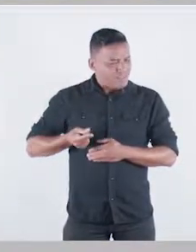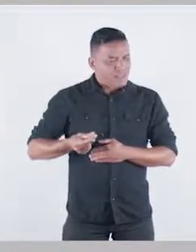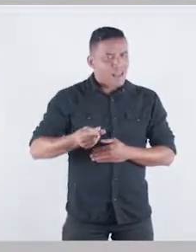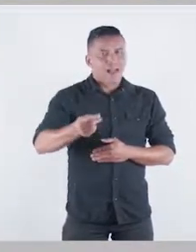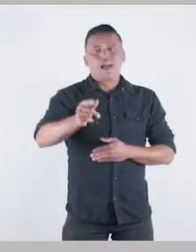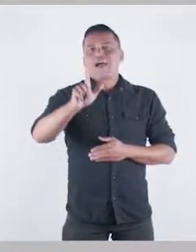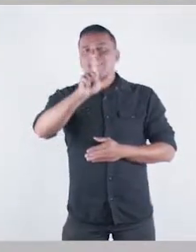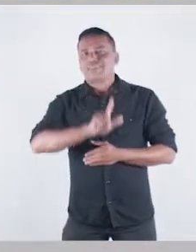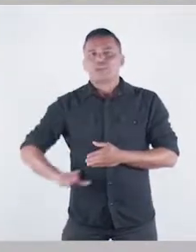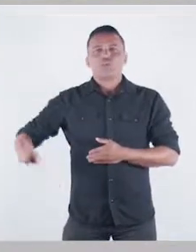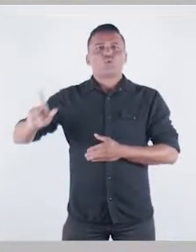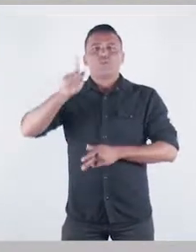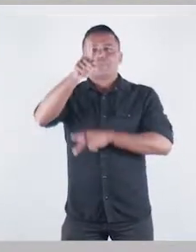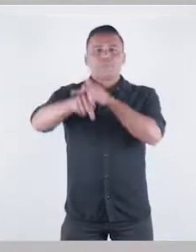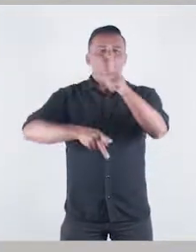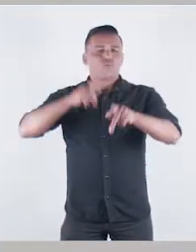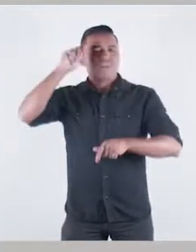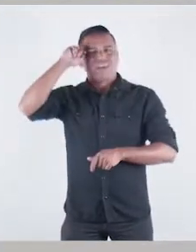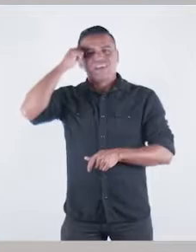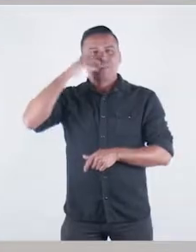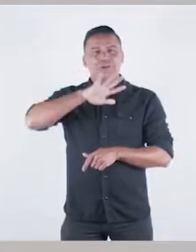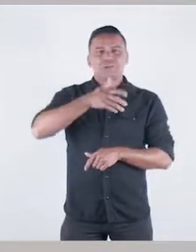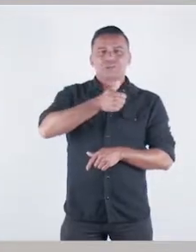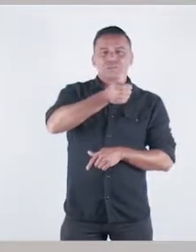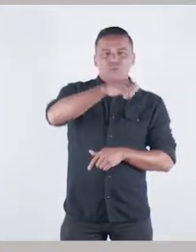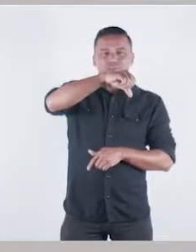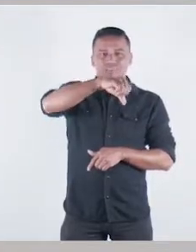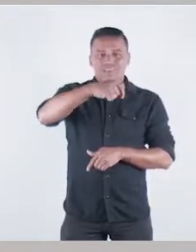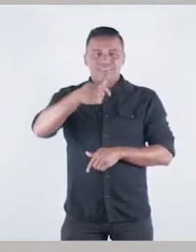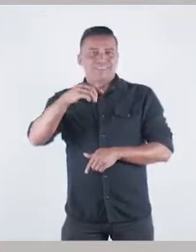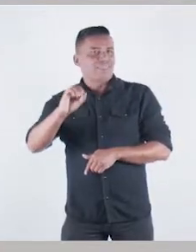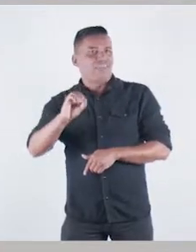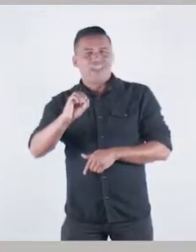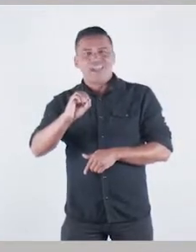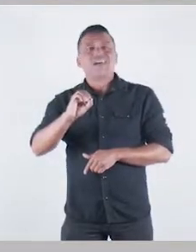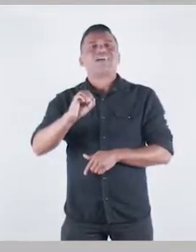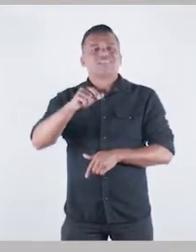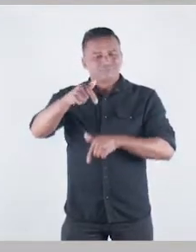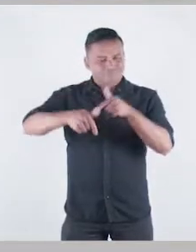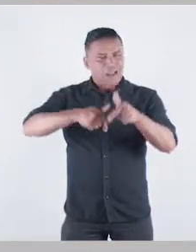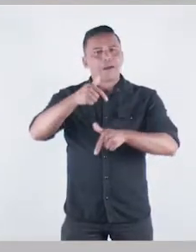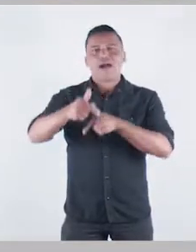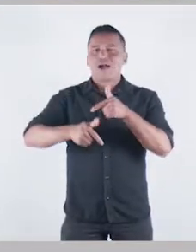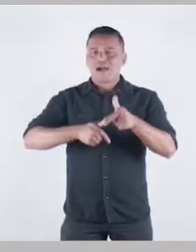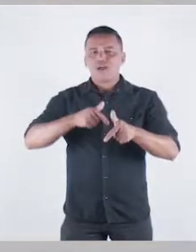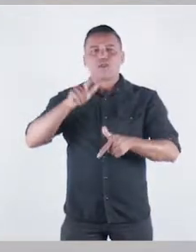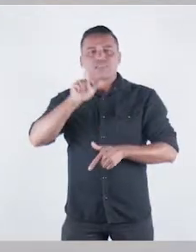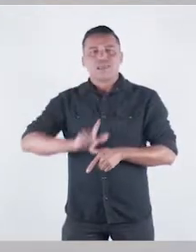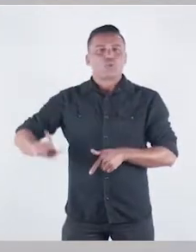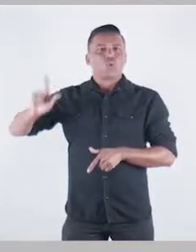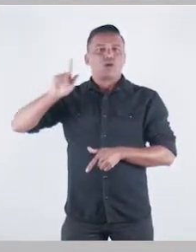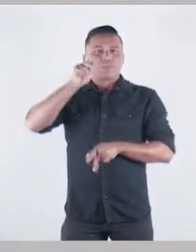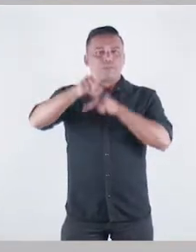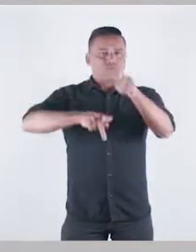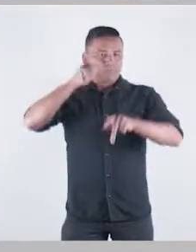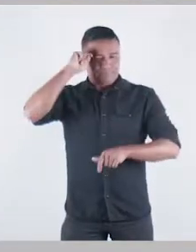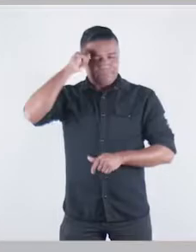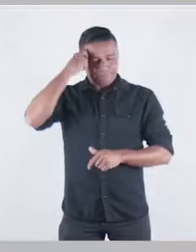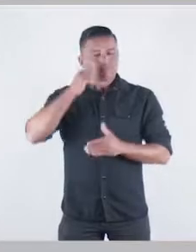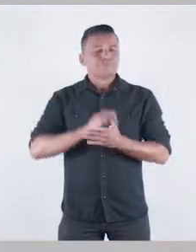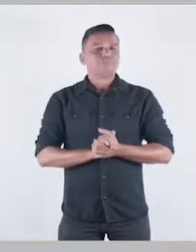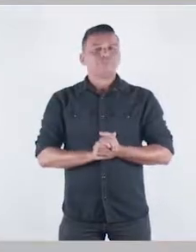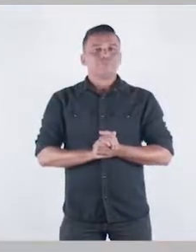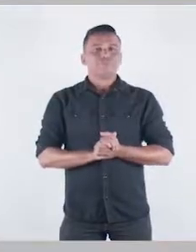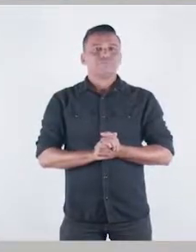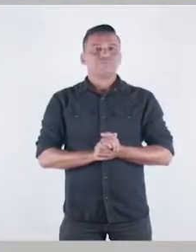tempo, desde meados dos anos 70, finais dos anos 70. E quando eu falo, eu